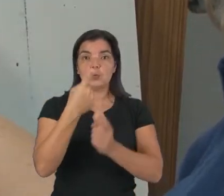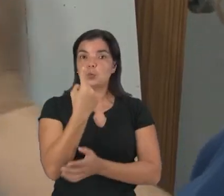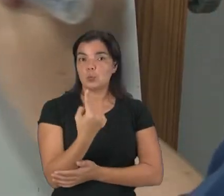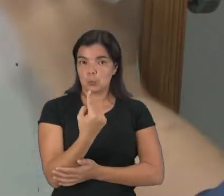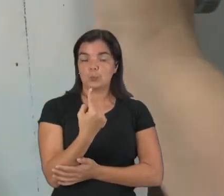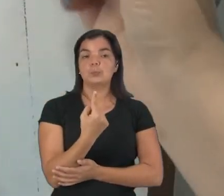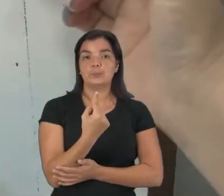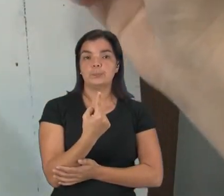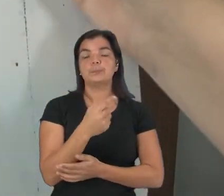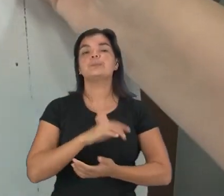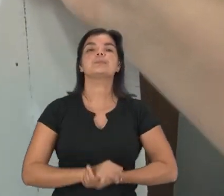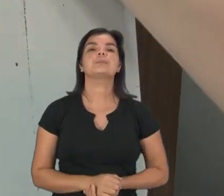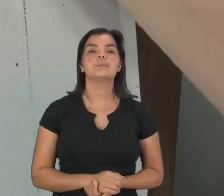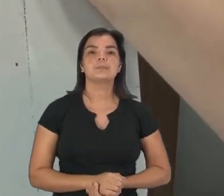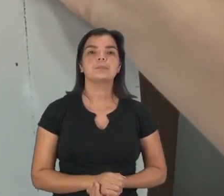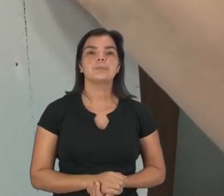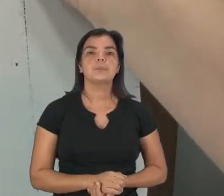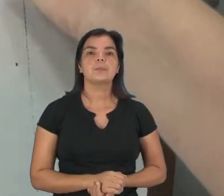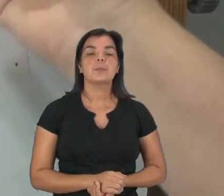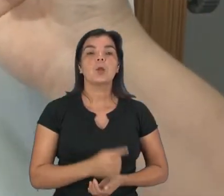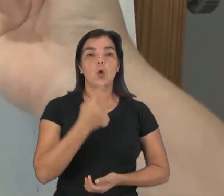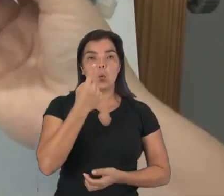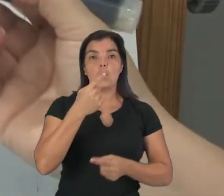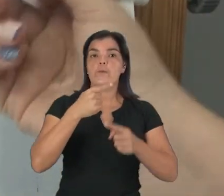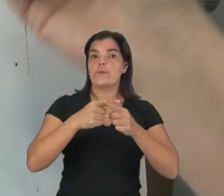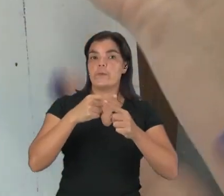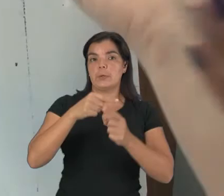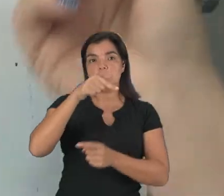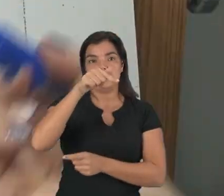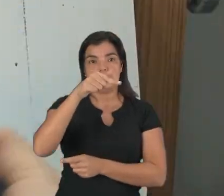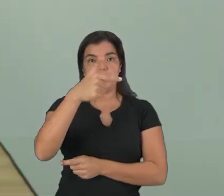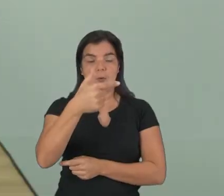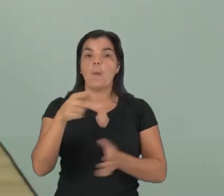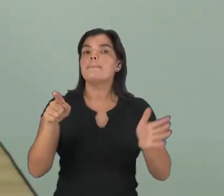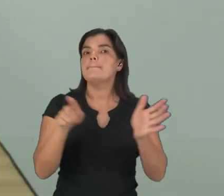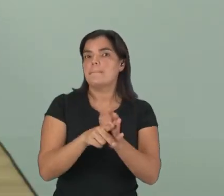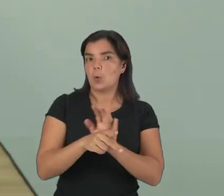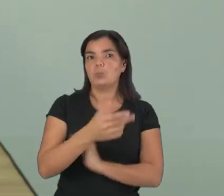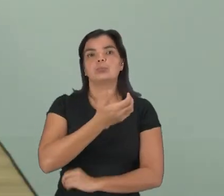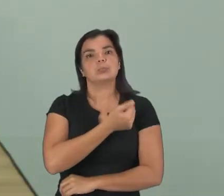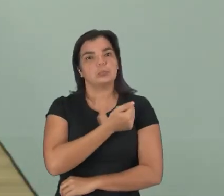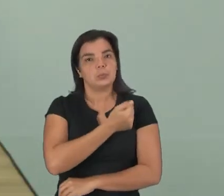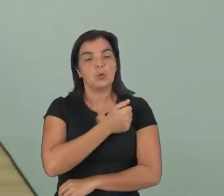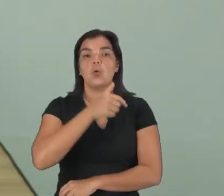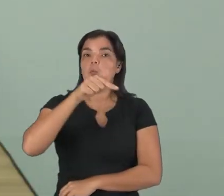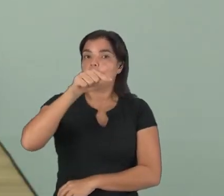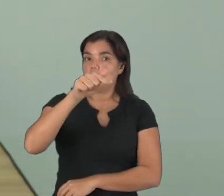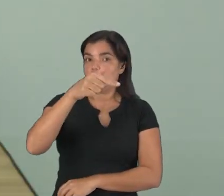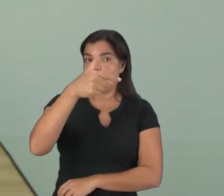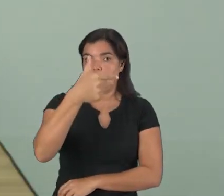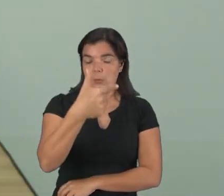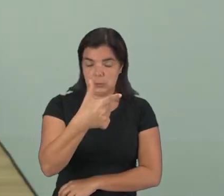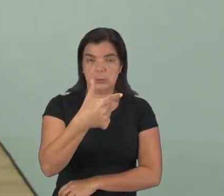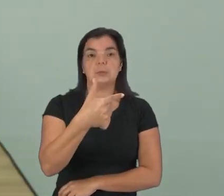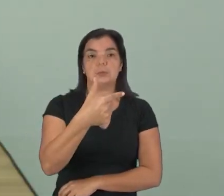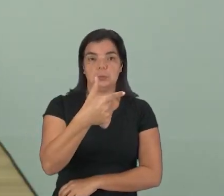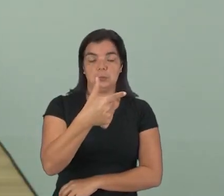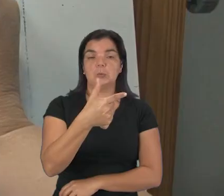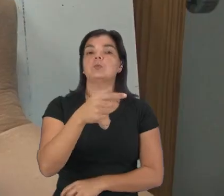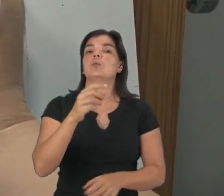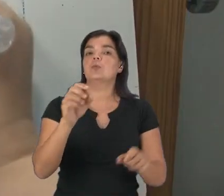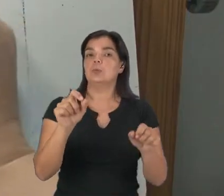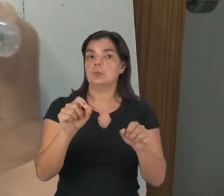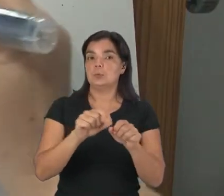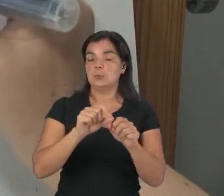vezes 1. 1 vezes 72 vai dar o próprio número, que é outra dica. Então, vou fazer o